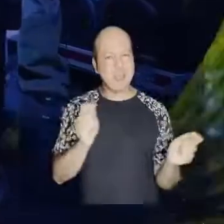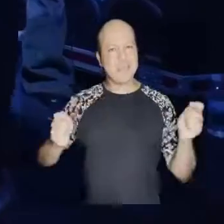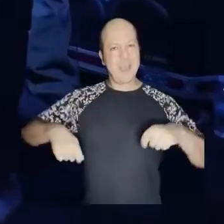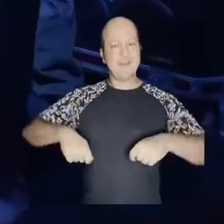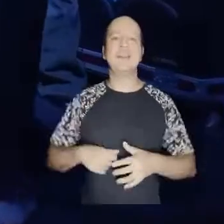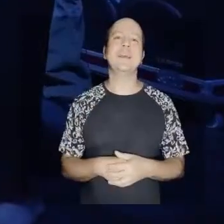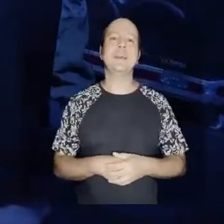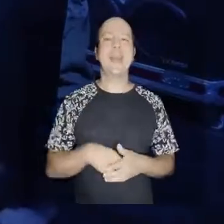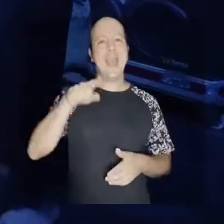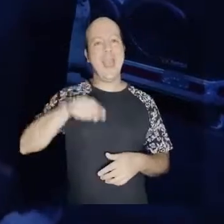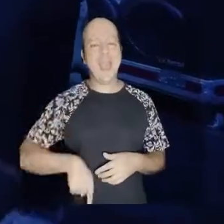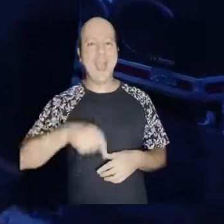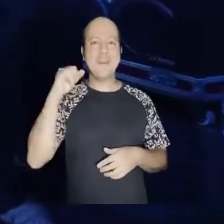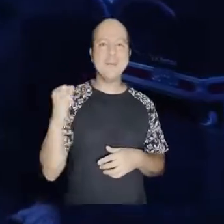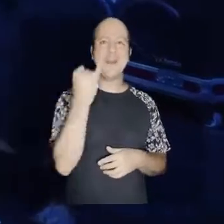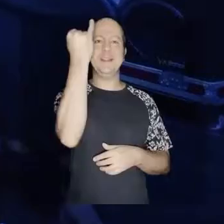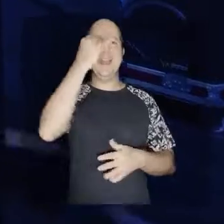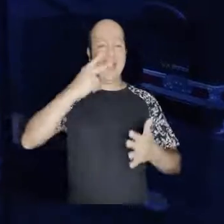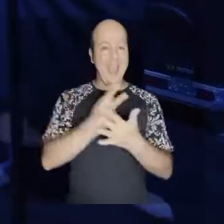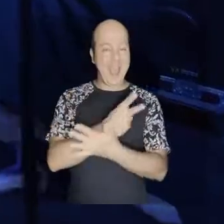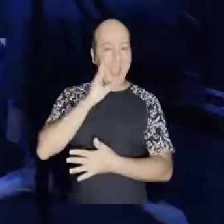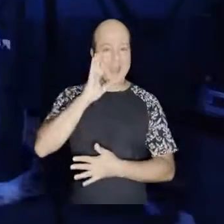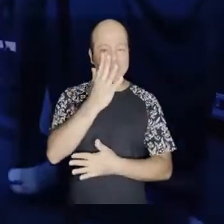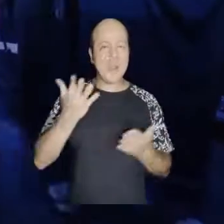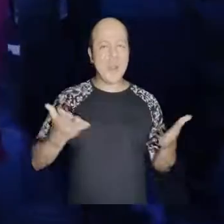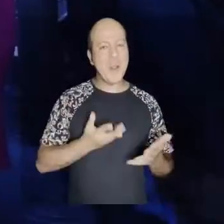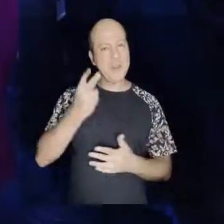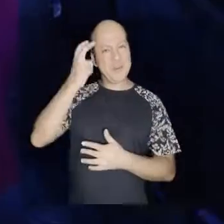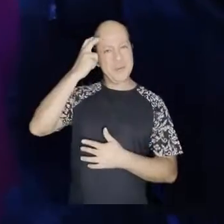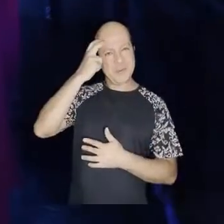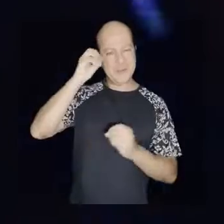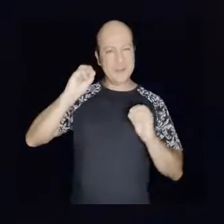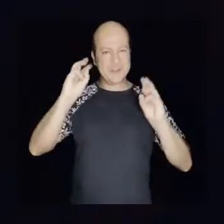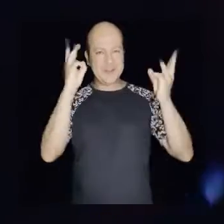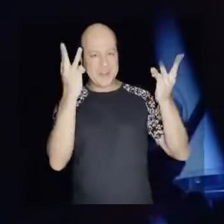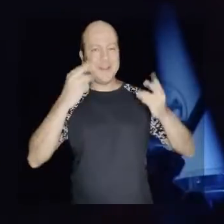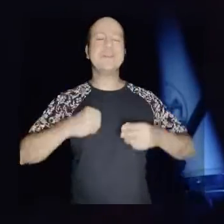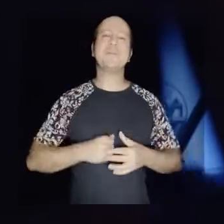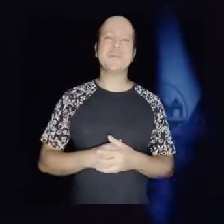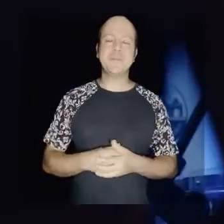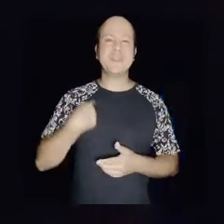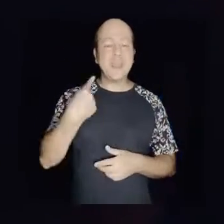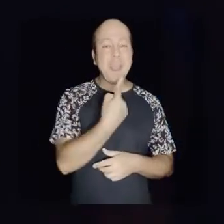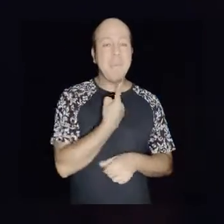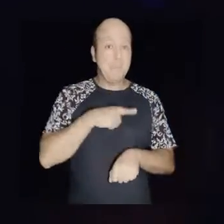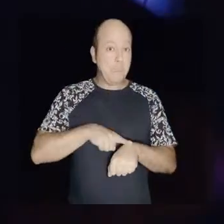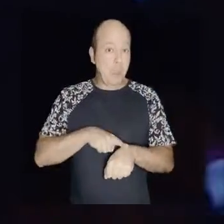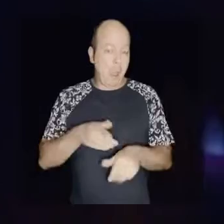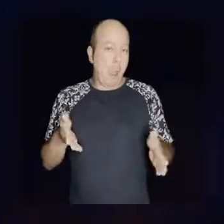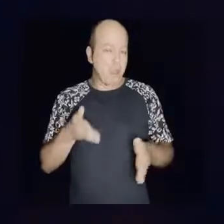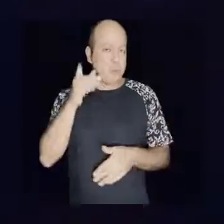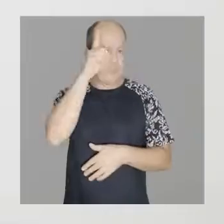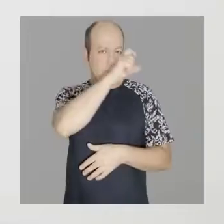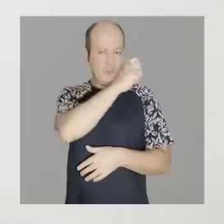Eu acho que é muito importante o que está acontecendo aqui hoje, todos os shows, toda a cultura que o Mar promove, porque a gente vive num momento muito difícil para a